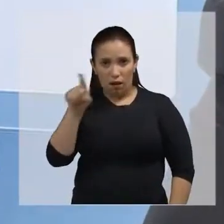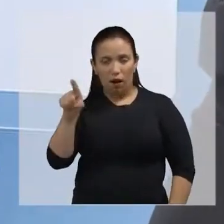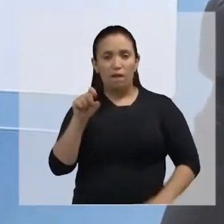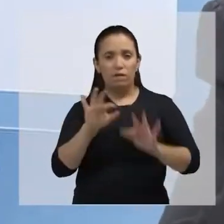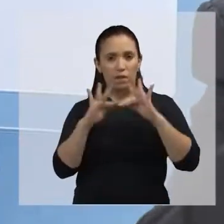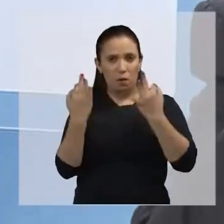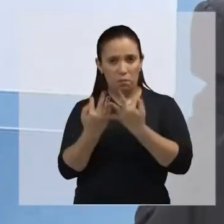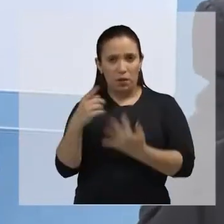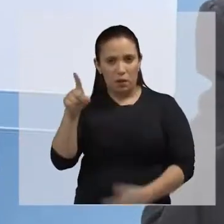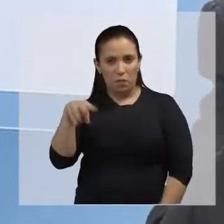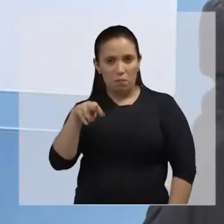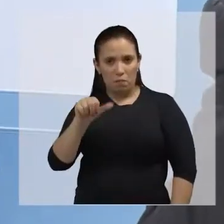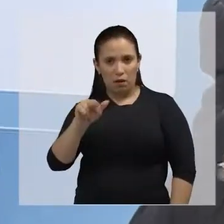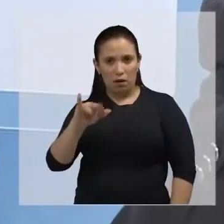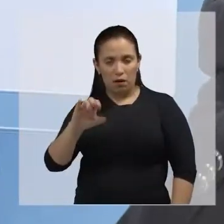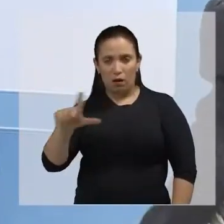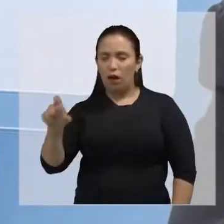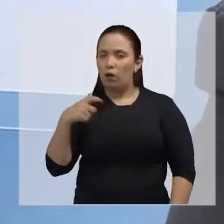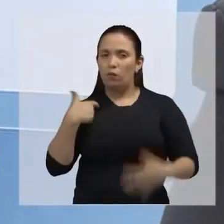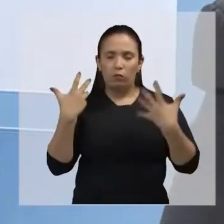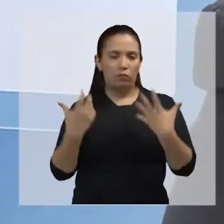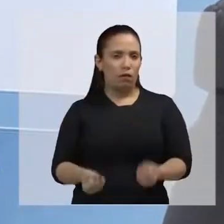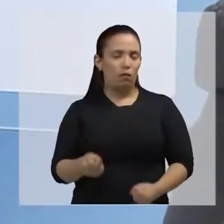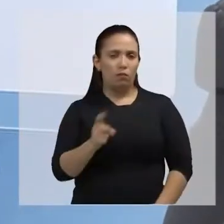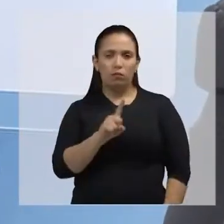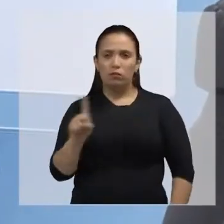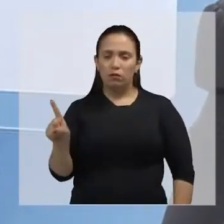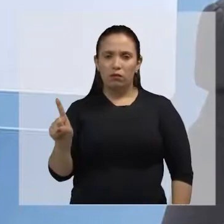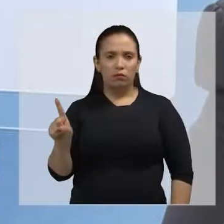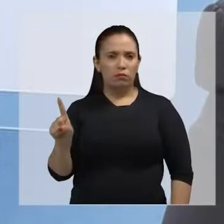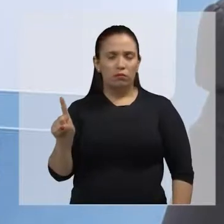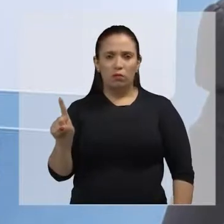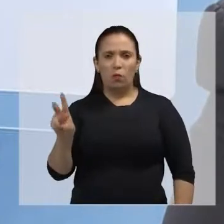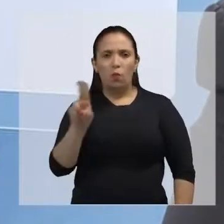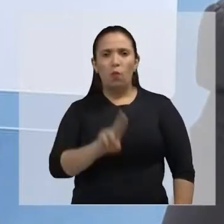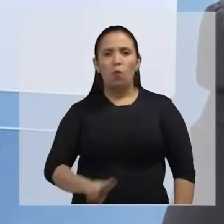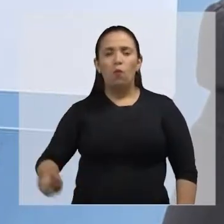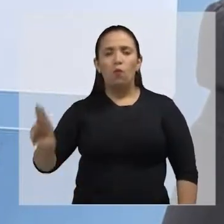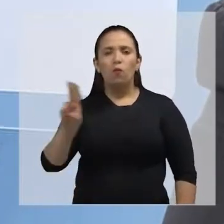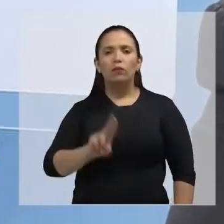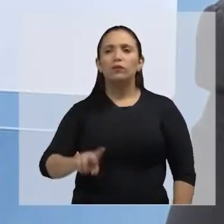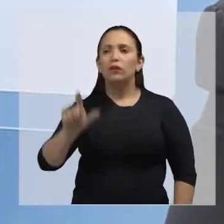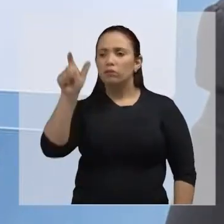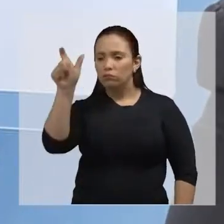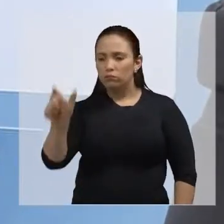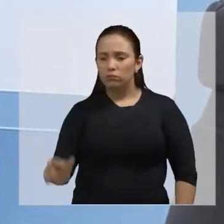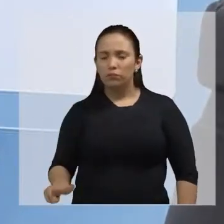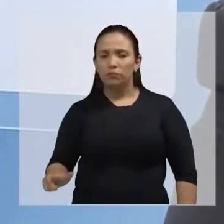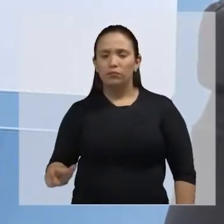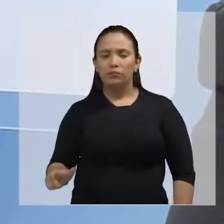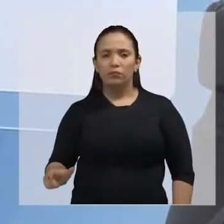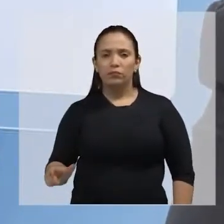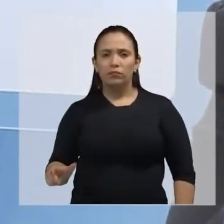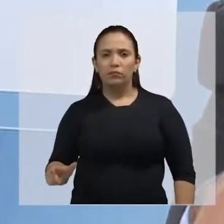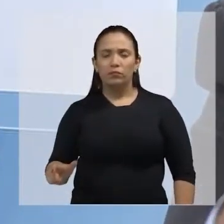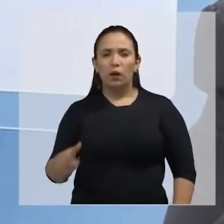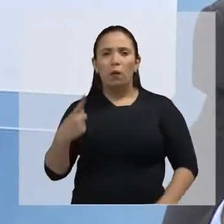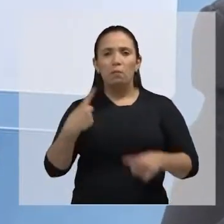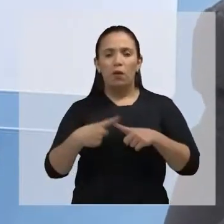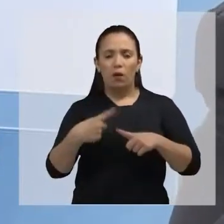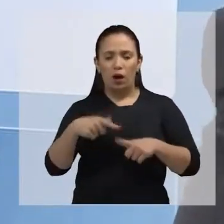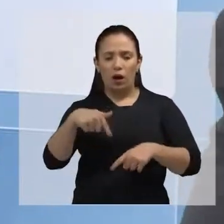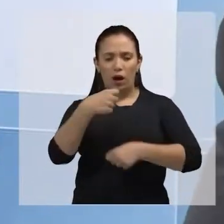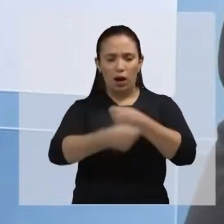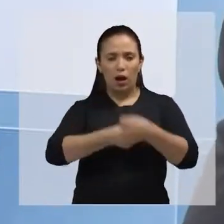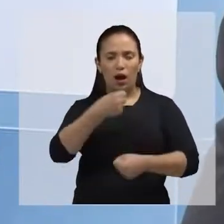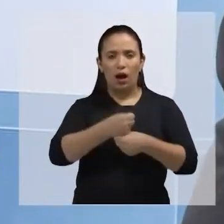parente ou irmão, eu não aceitaria jamais usarem a imagem dela abusivamente. No ano de uma politicagem